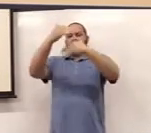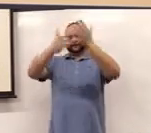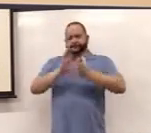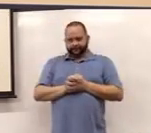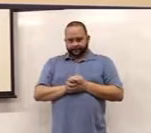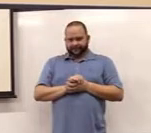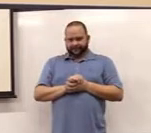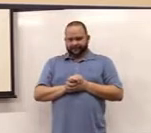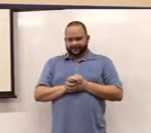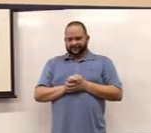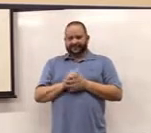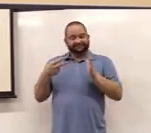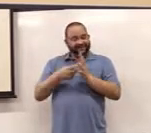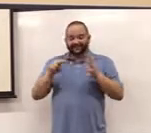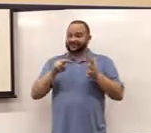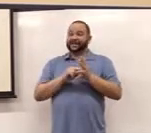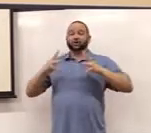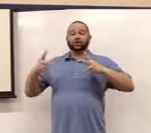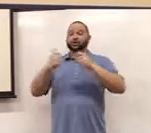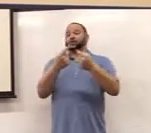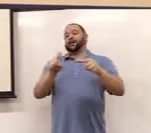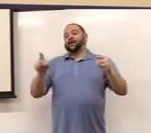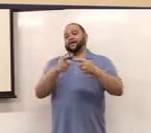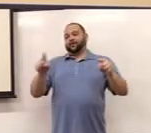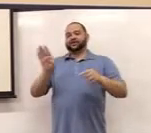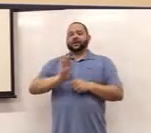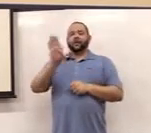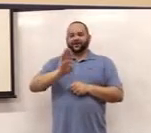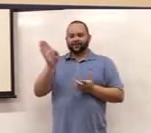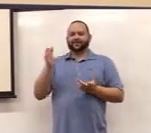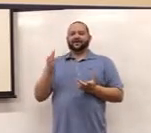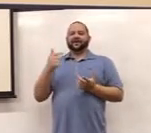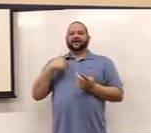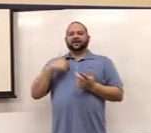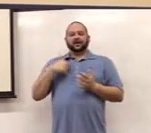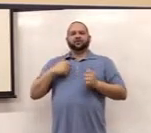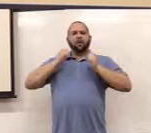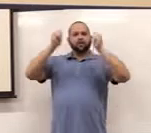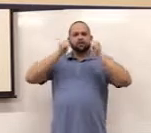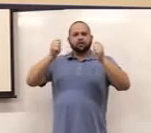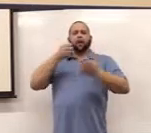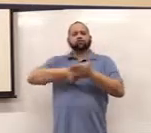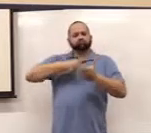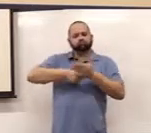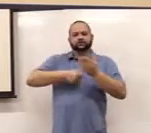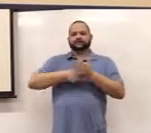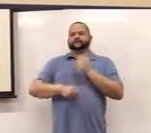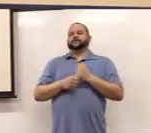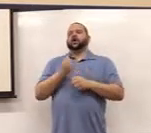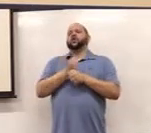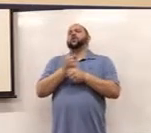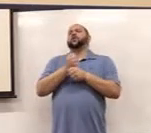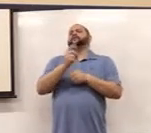impregnado em toda a música do Beethoven. Né? Ele era um revolucionário nesse sentido. Bom, em